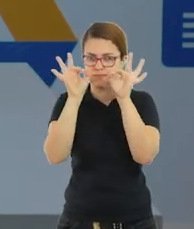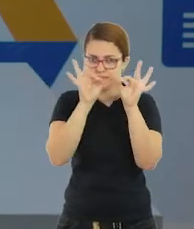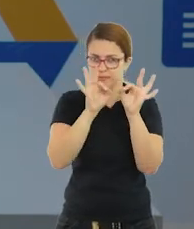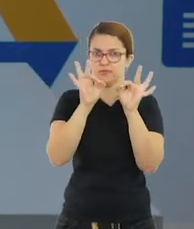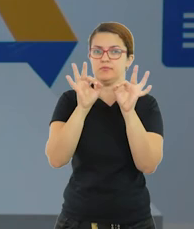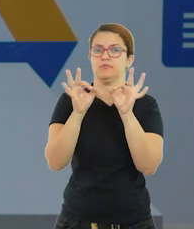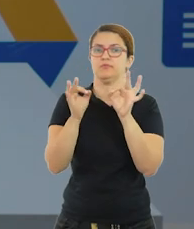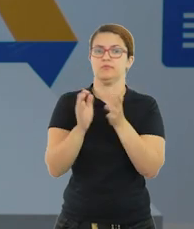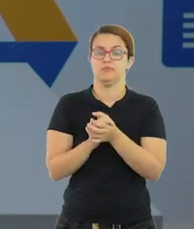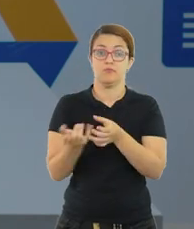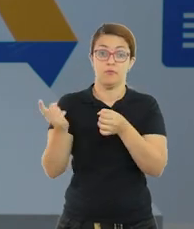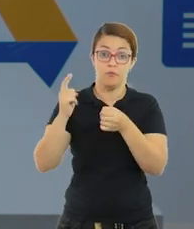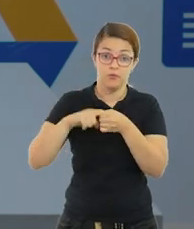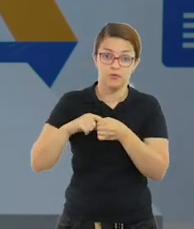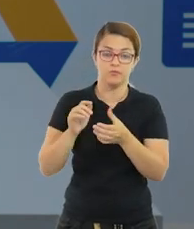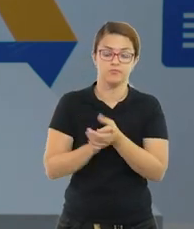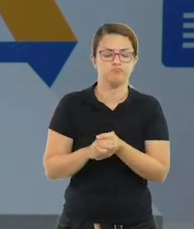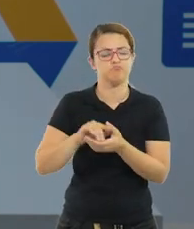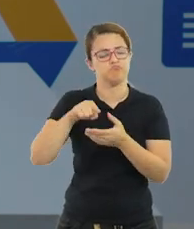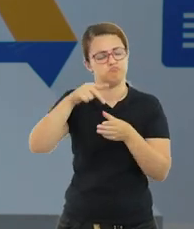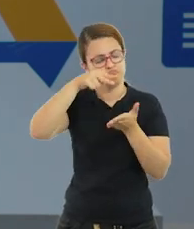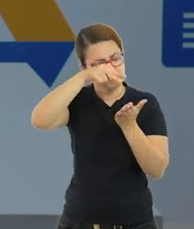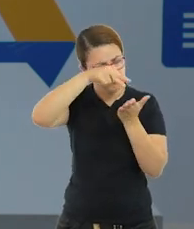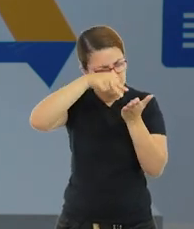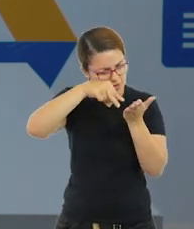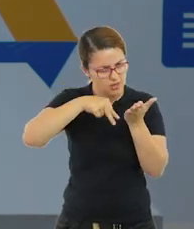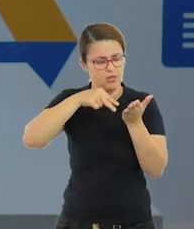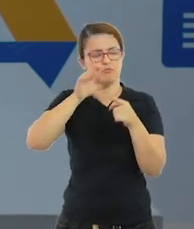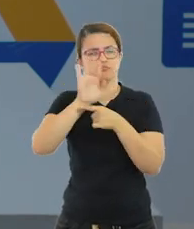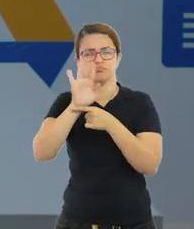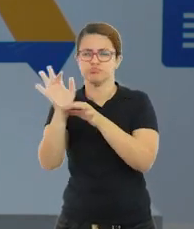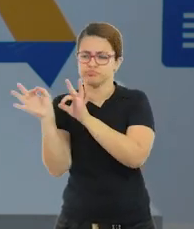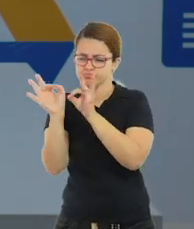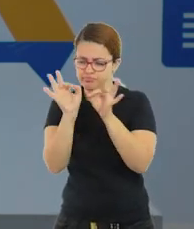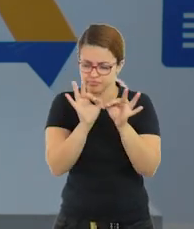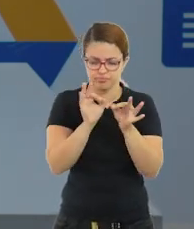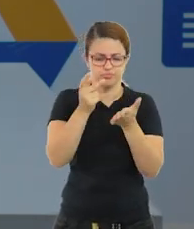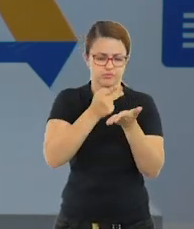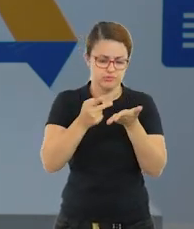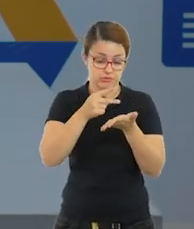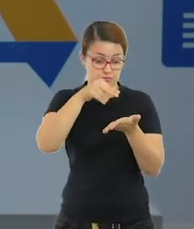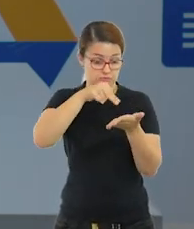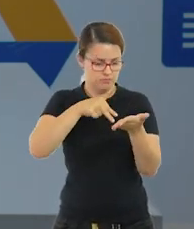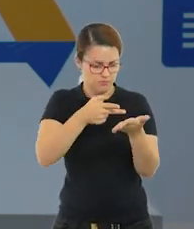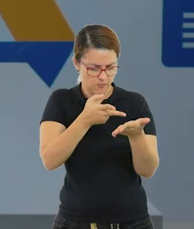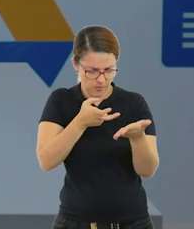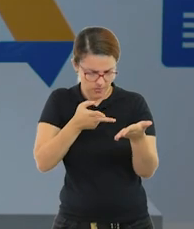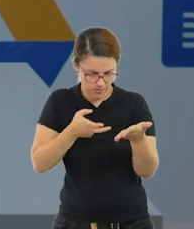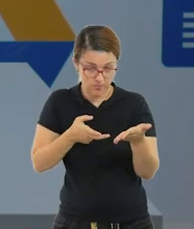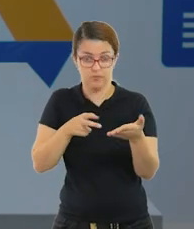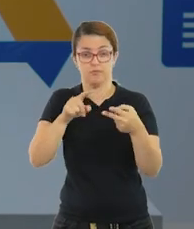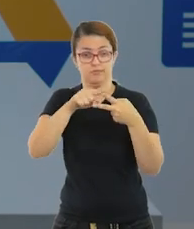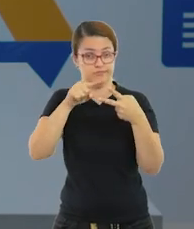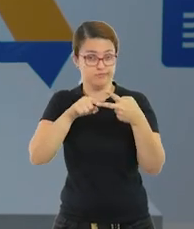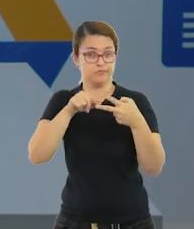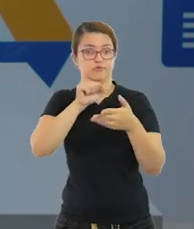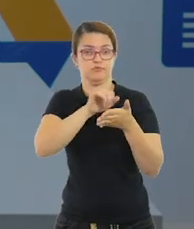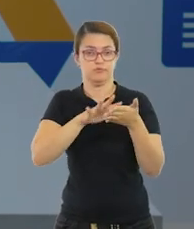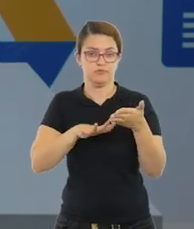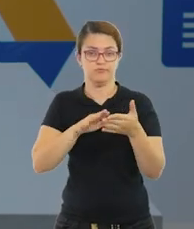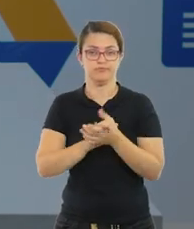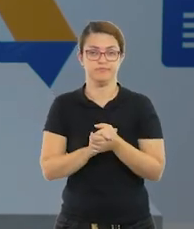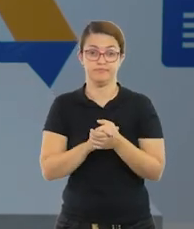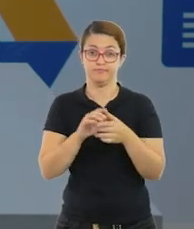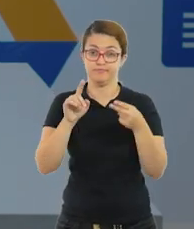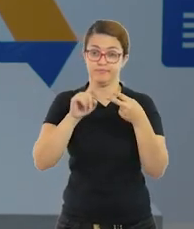que vocês fizerem toda a leitura, observar o desenho, vocês vão fazer duas atividades. A primeira